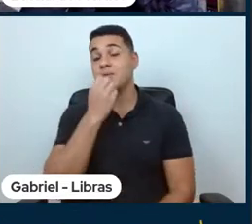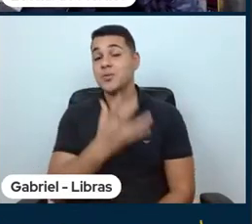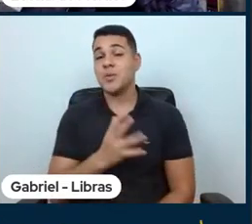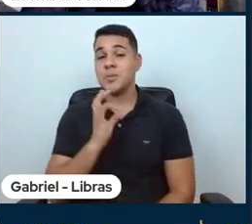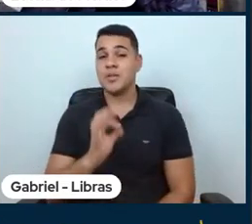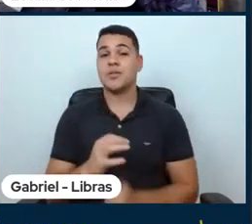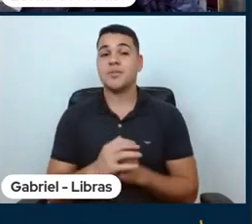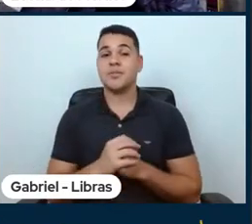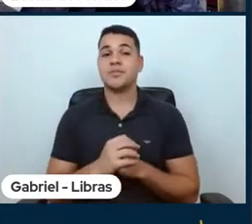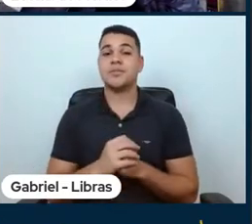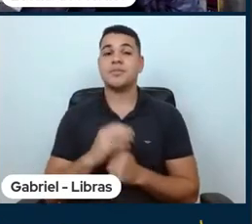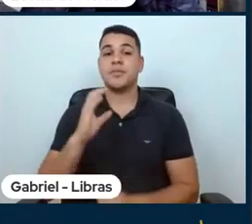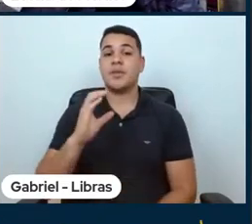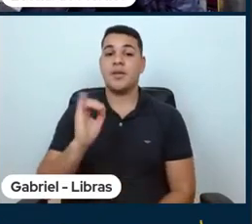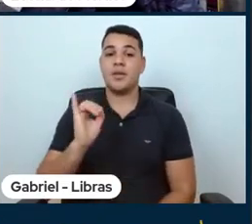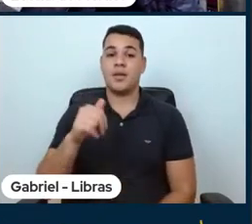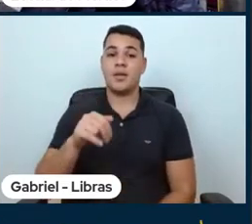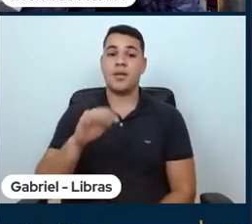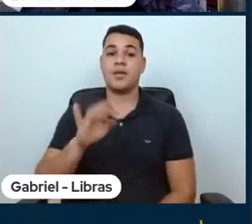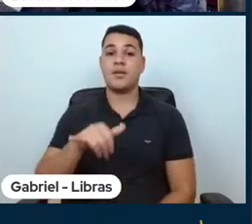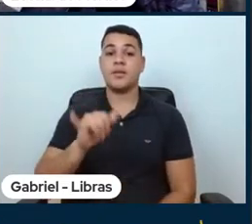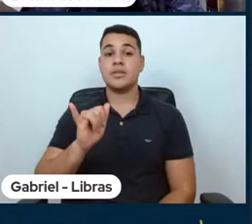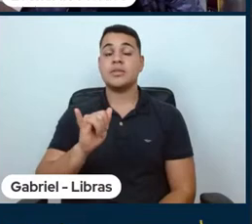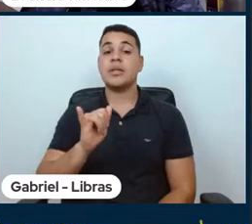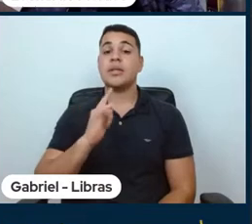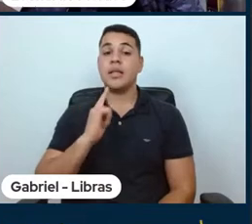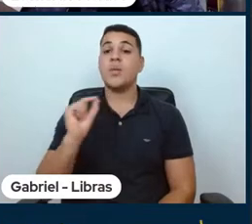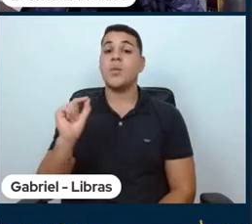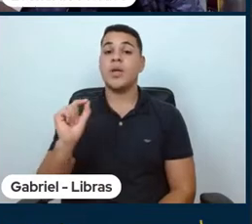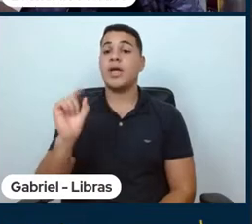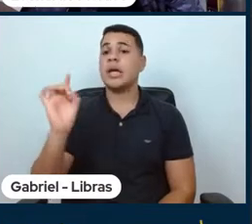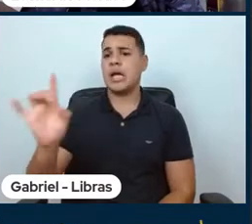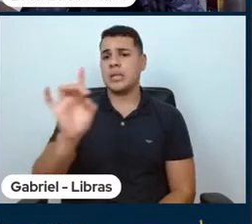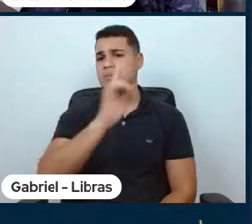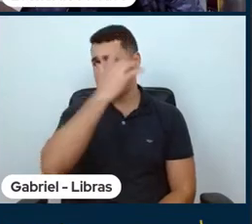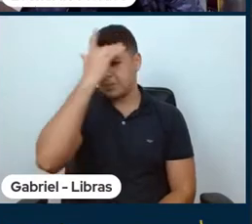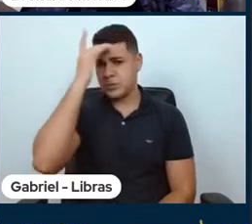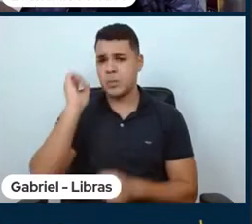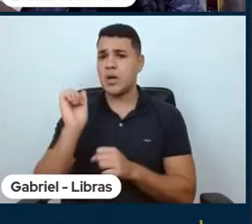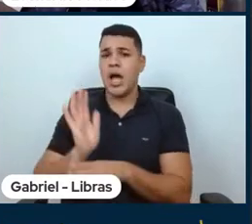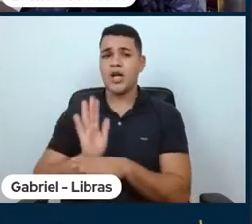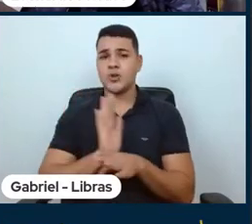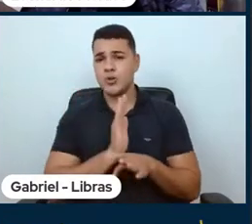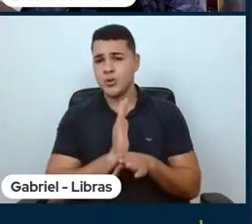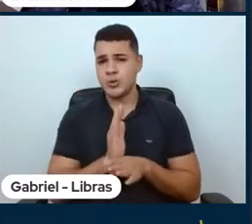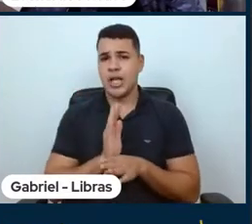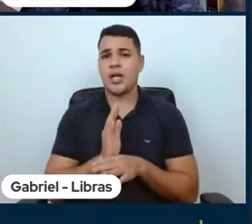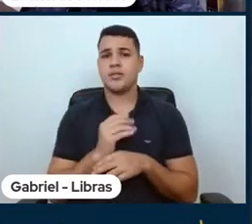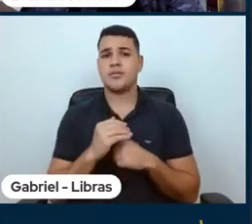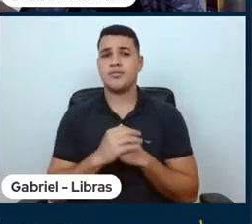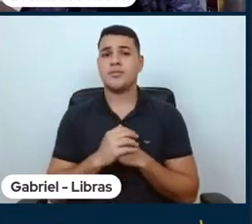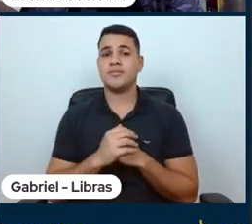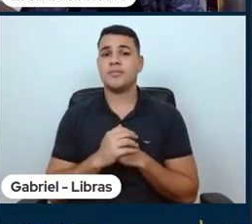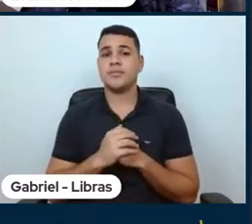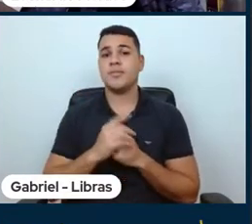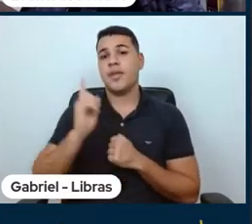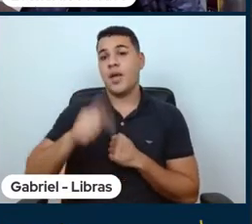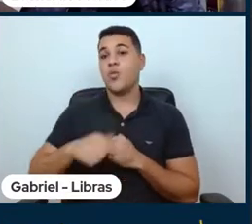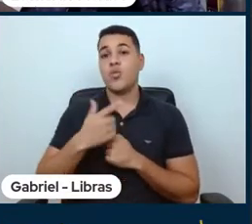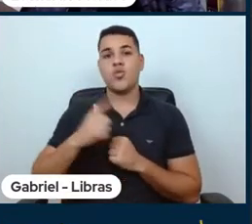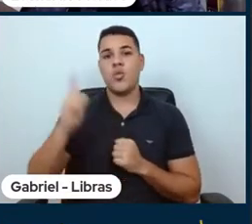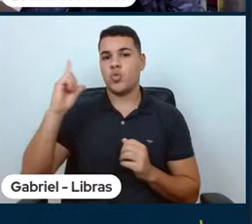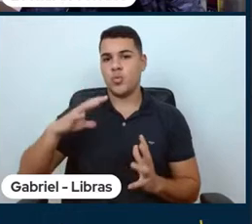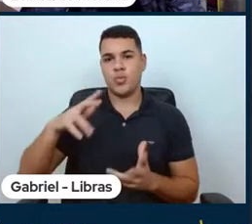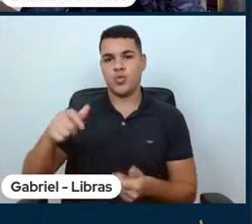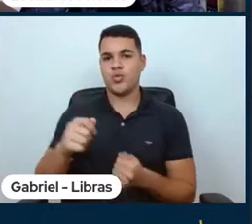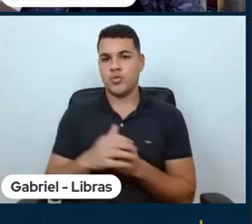E na Cinti a gente tem o Win Together, que cada um ajuda da maneira que pode. Então, assim, é um outro universo. É um